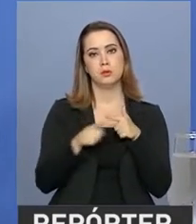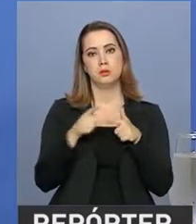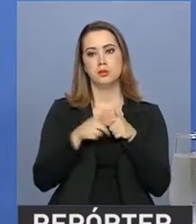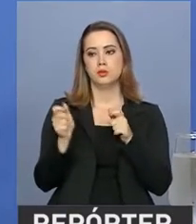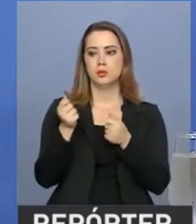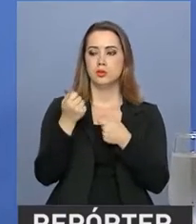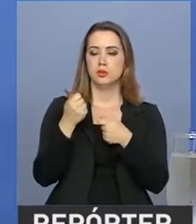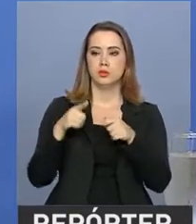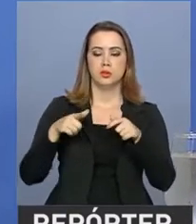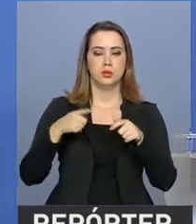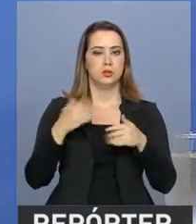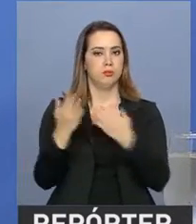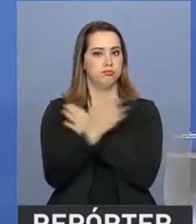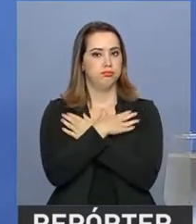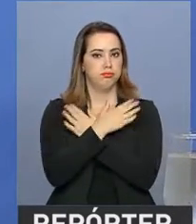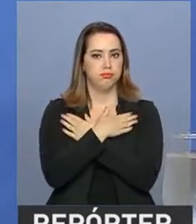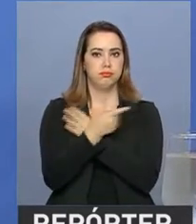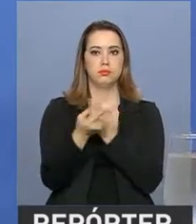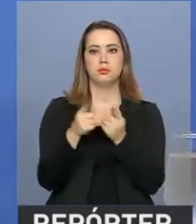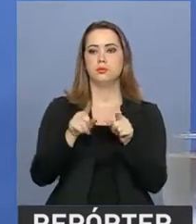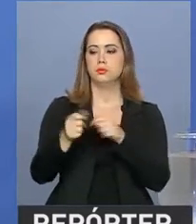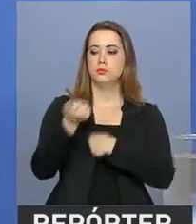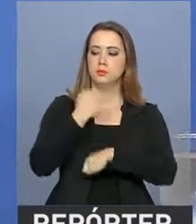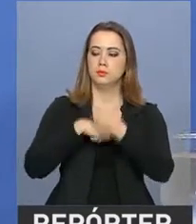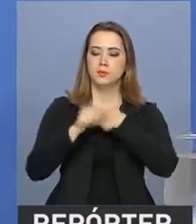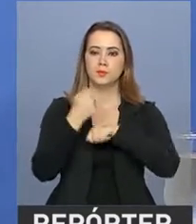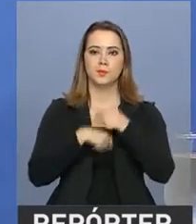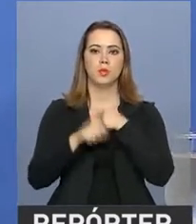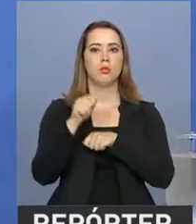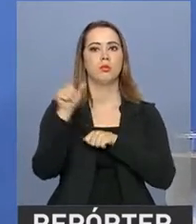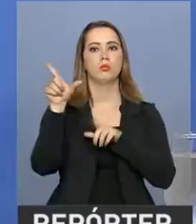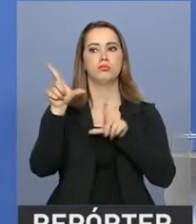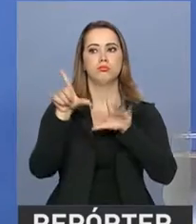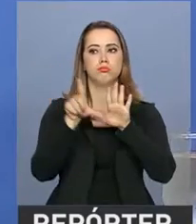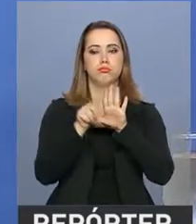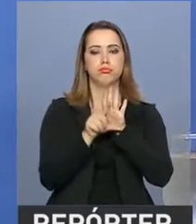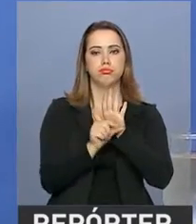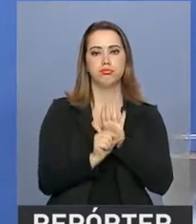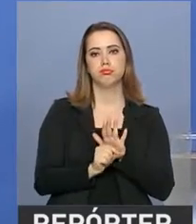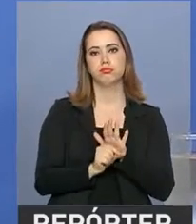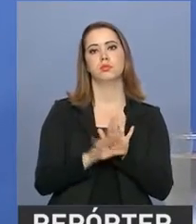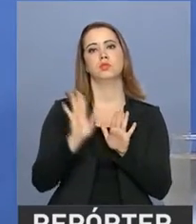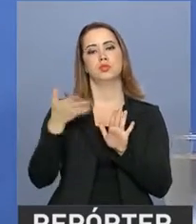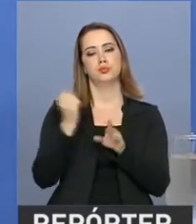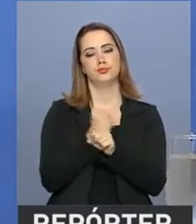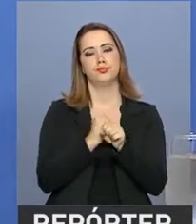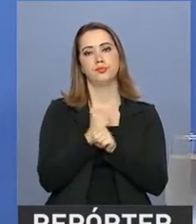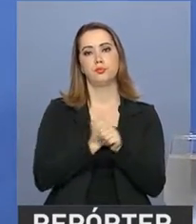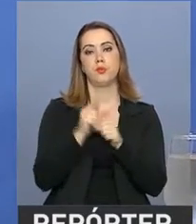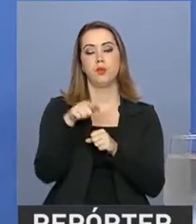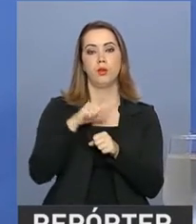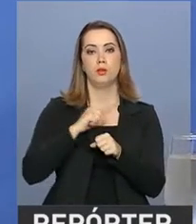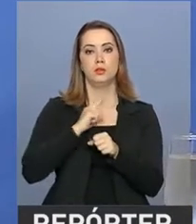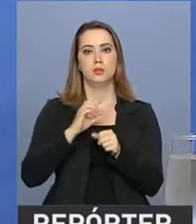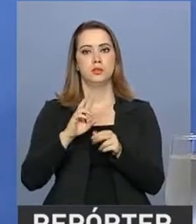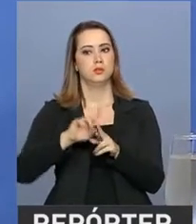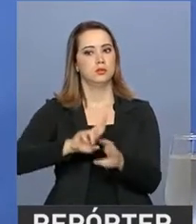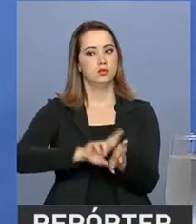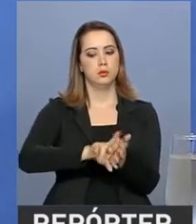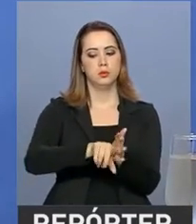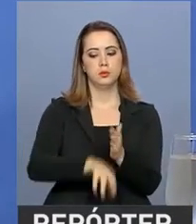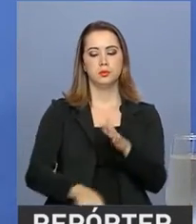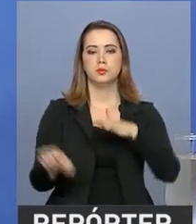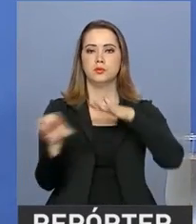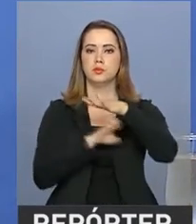uma elevada taxa de desemprego, a economia em retração há mais de um ano, e um volume expressivo de empresas em